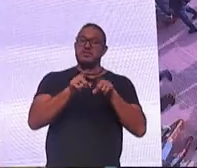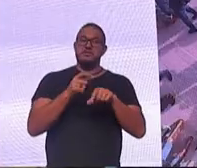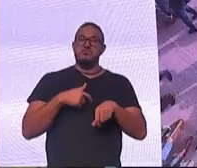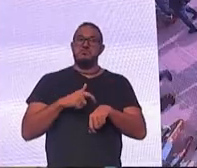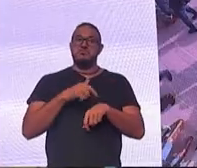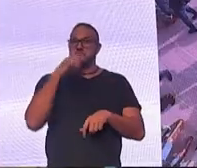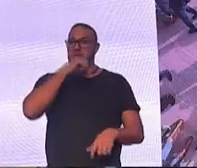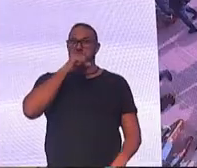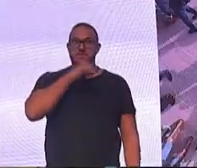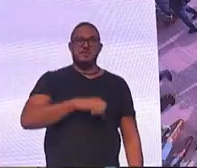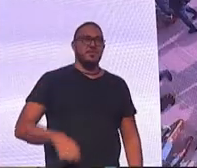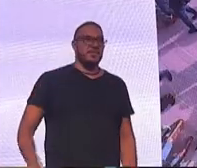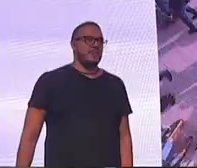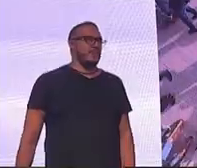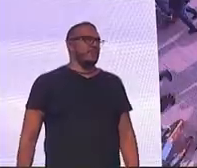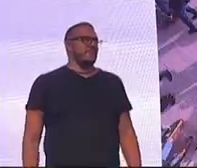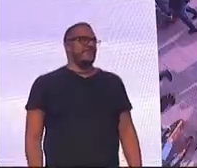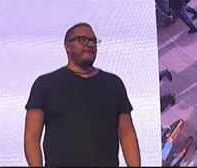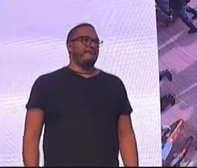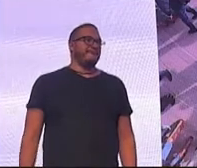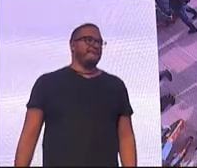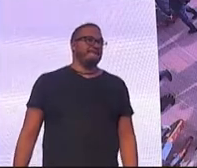rápida.